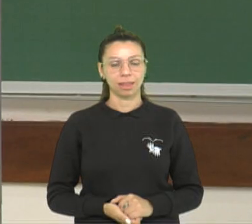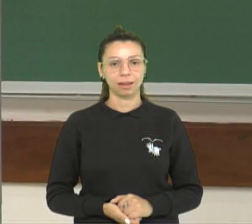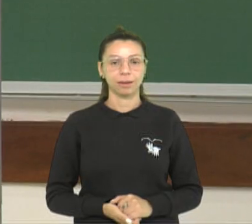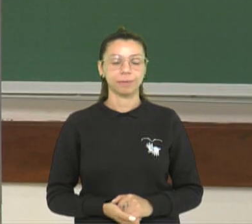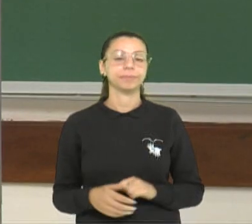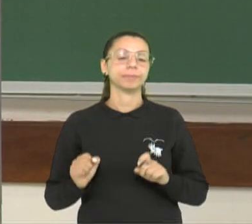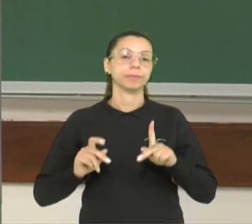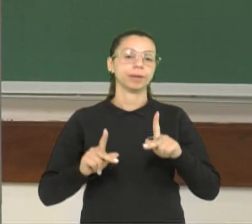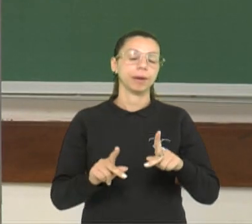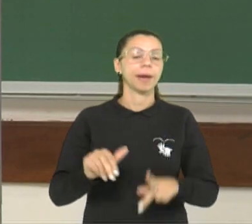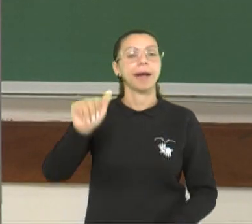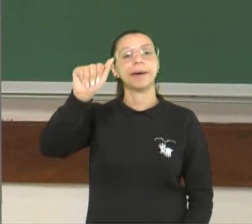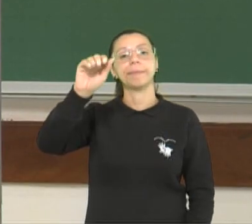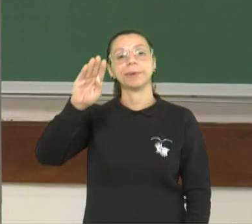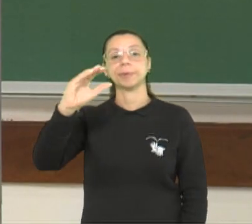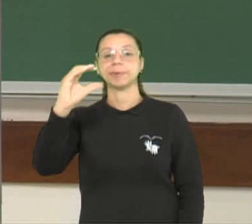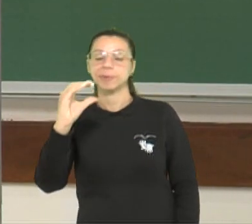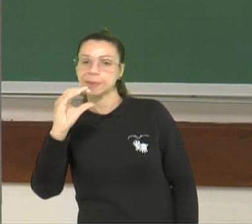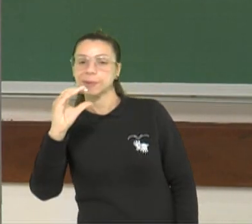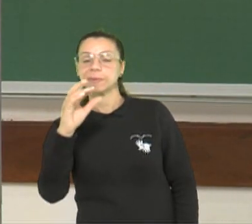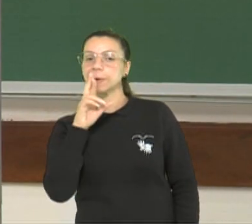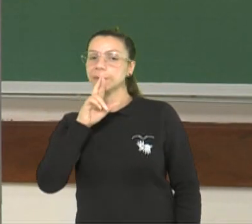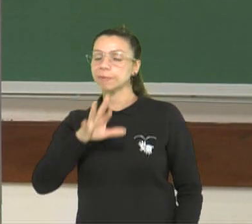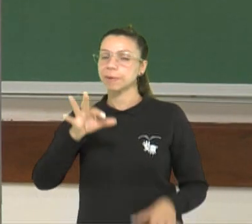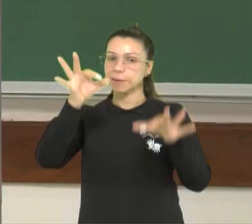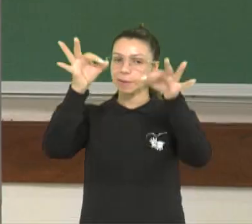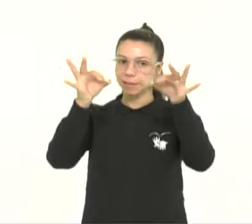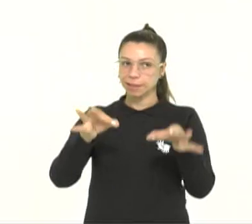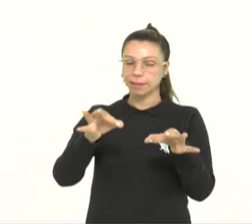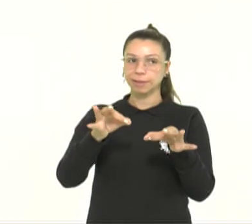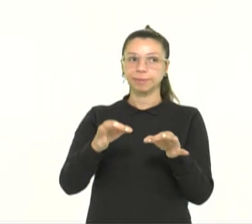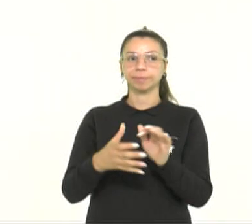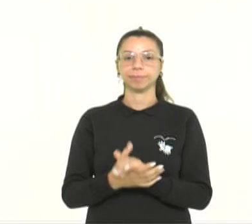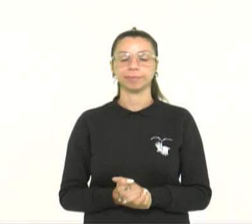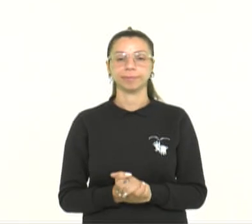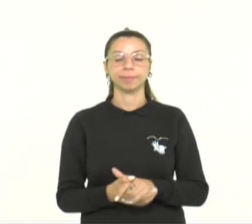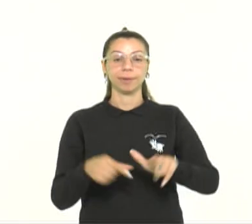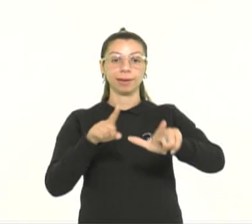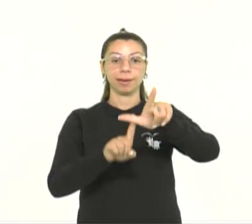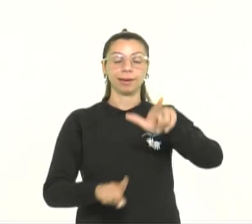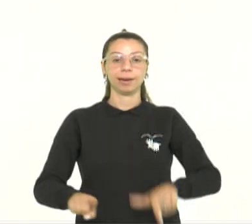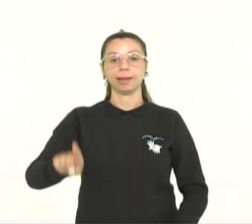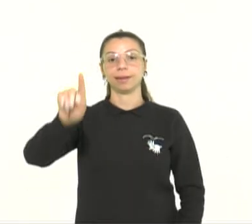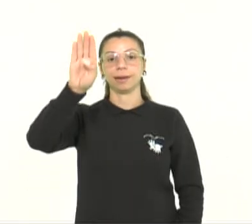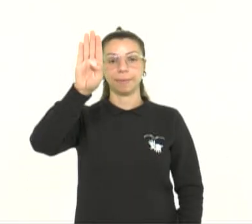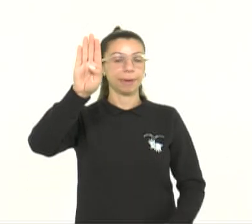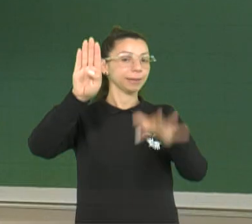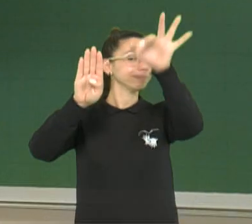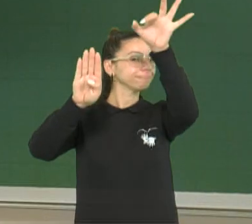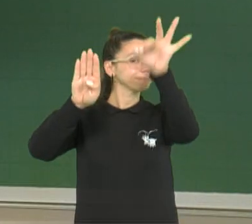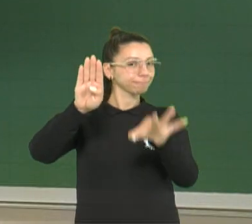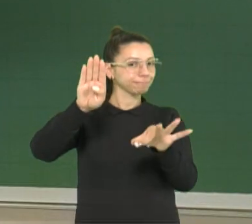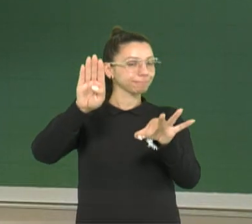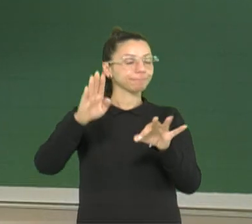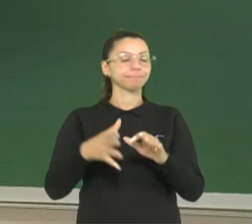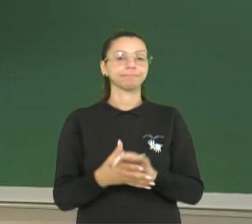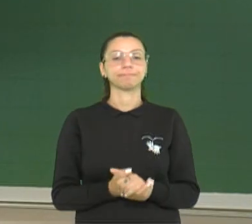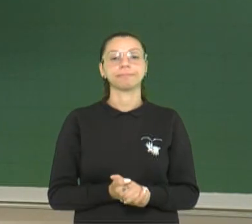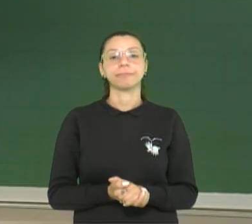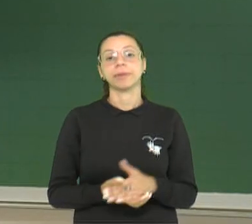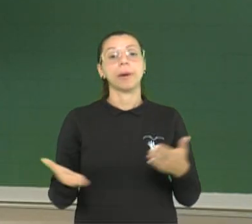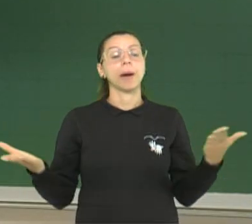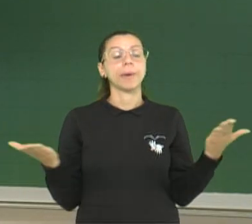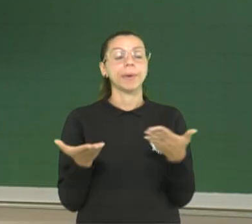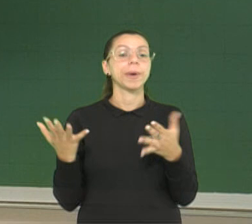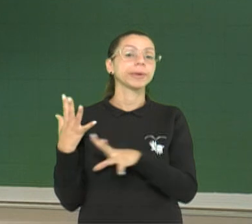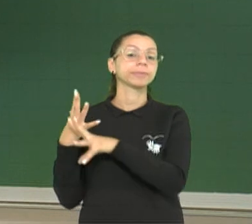Muito bem, A, B ou C, a resposta certa vai aparecer na tela para você. Agora, letra B, zona temperada sul. Então, nessa